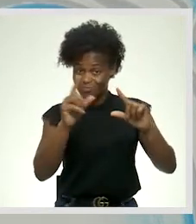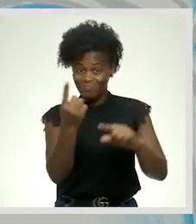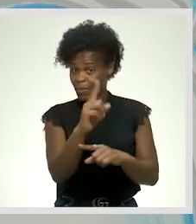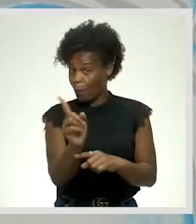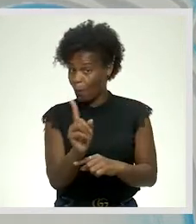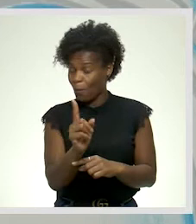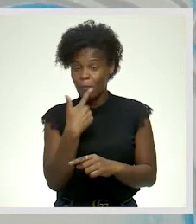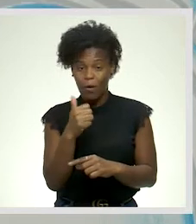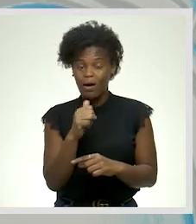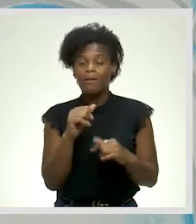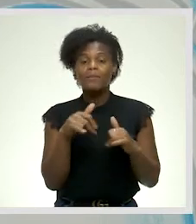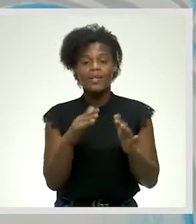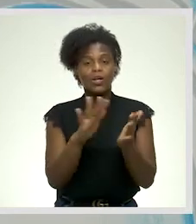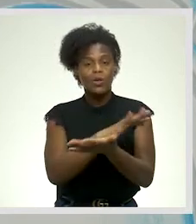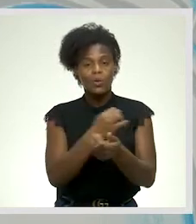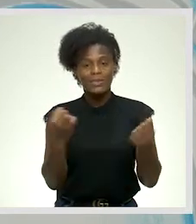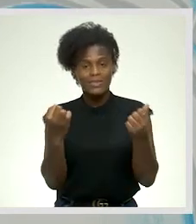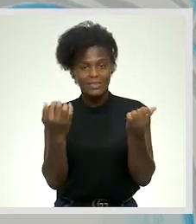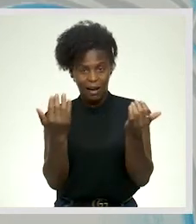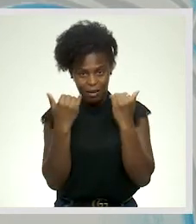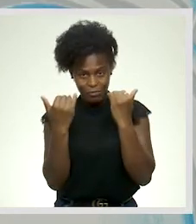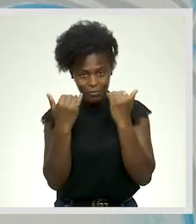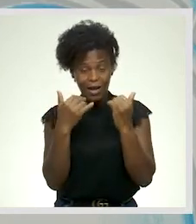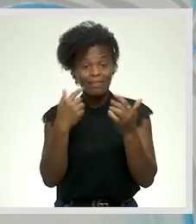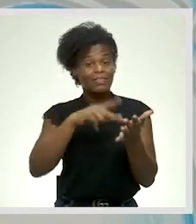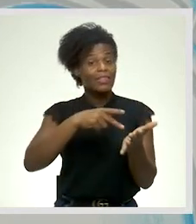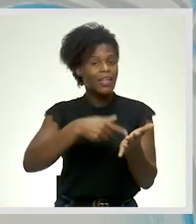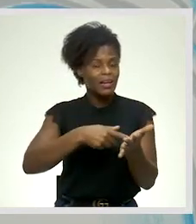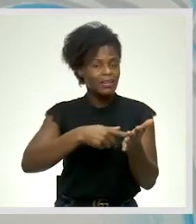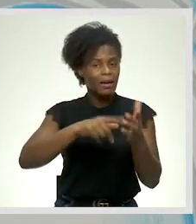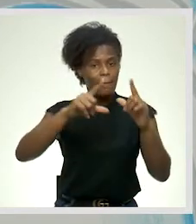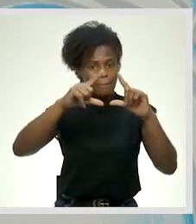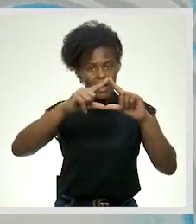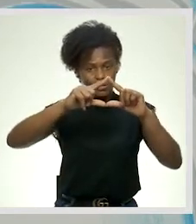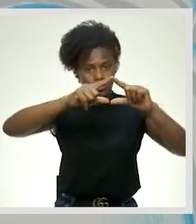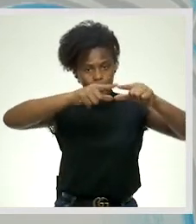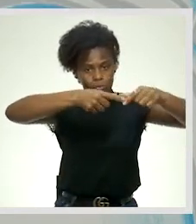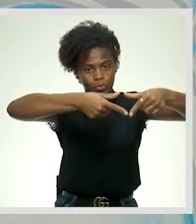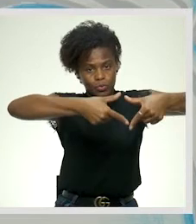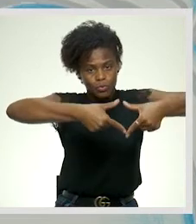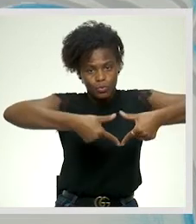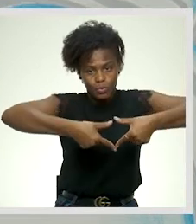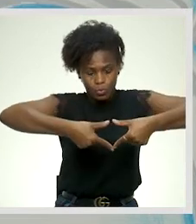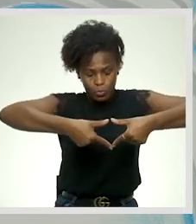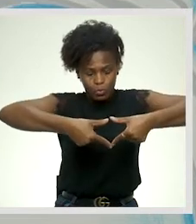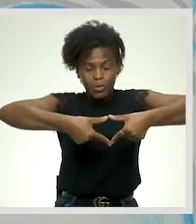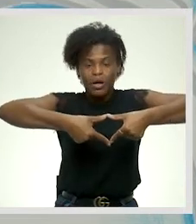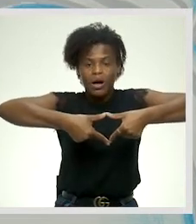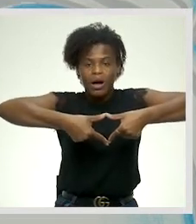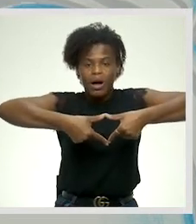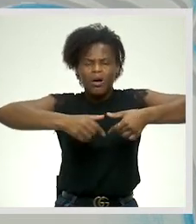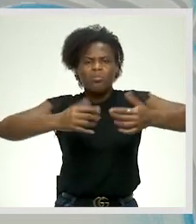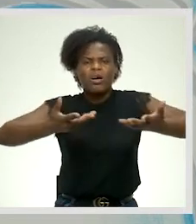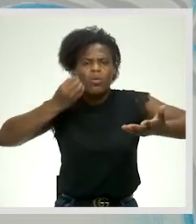notícia, portanto, segue-se a técnica da pirâmide invertida. Mas que negócio é esse? Nós